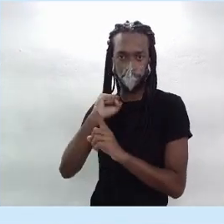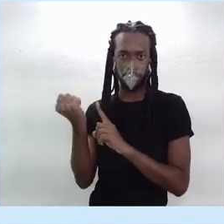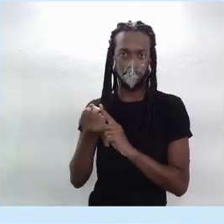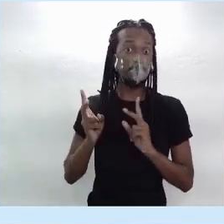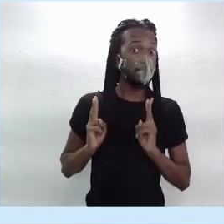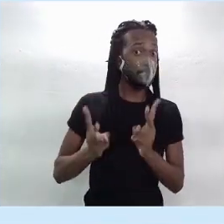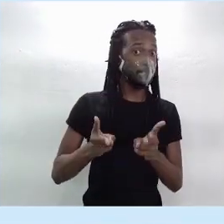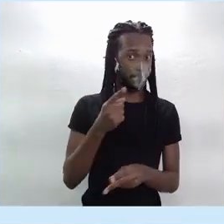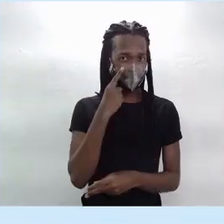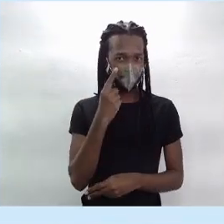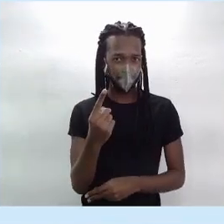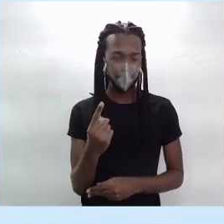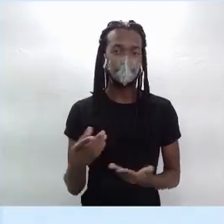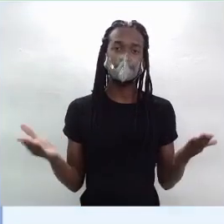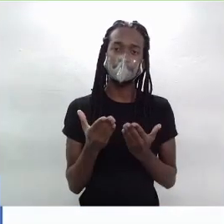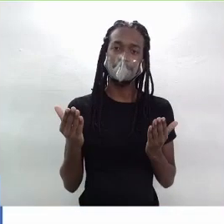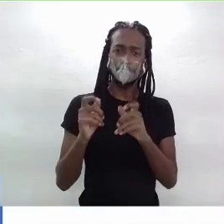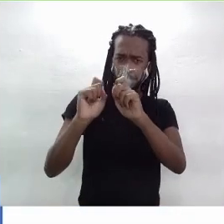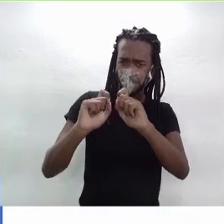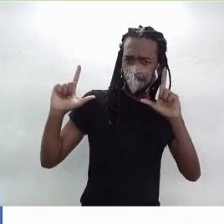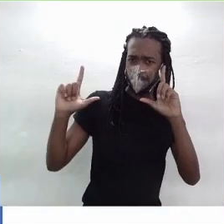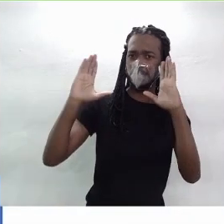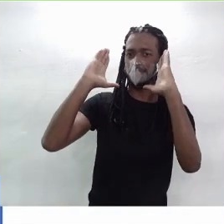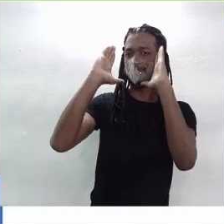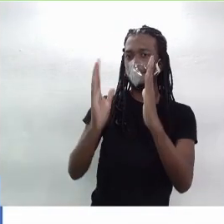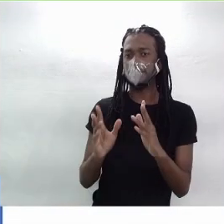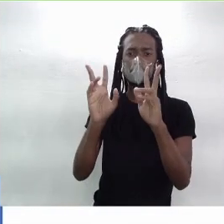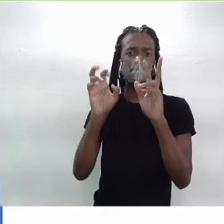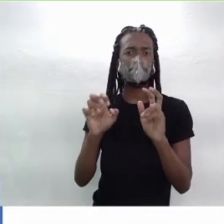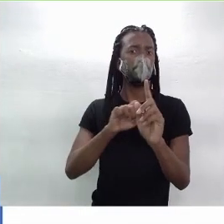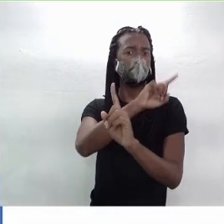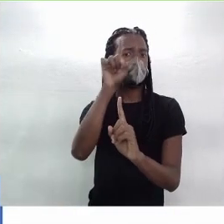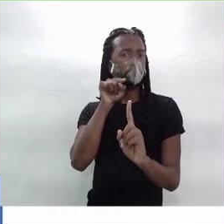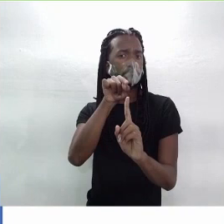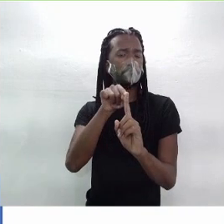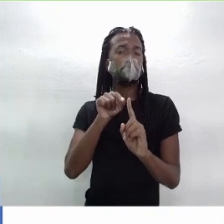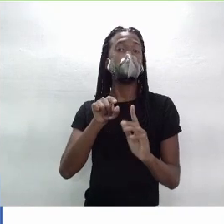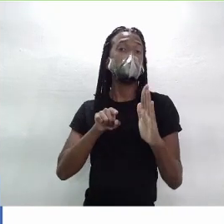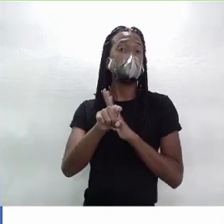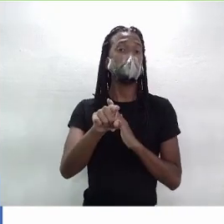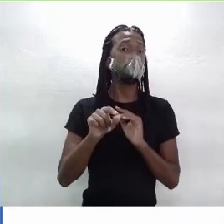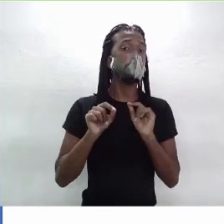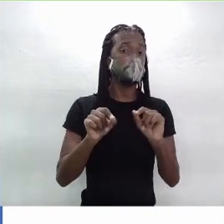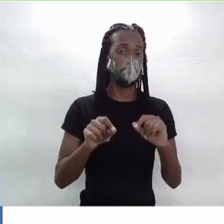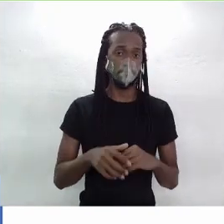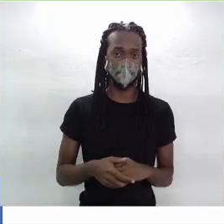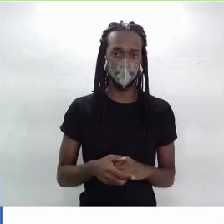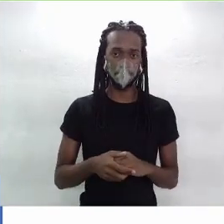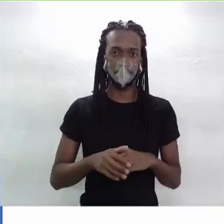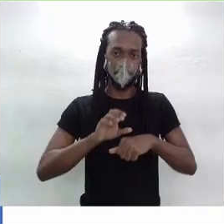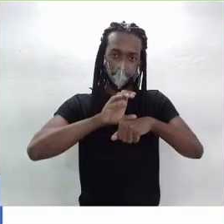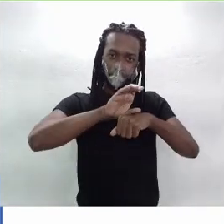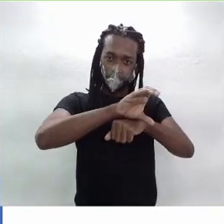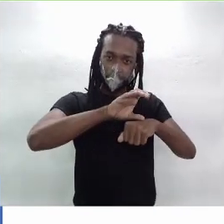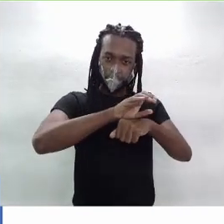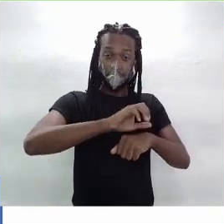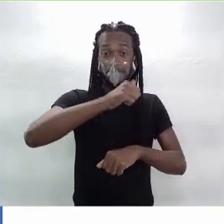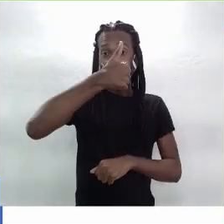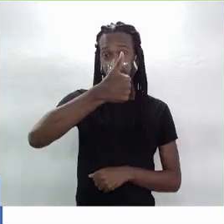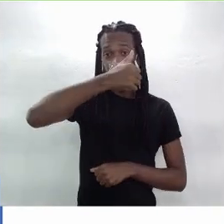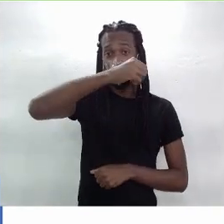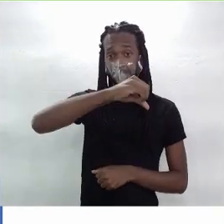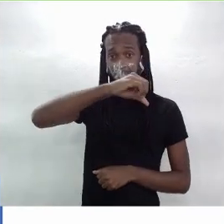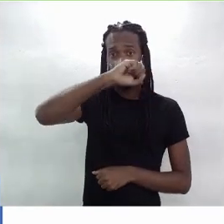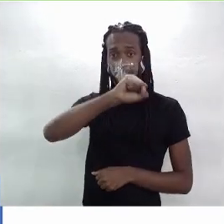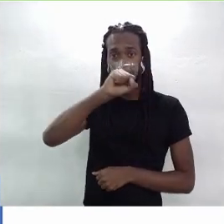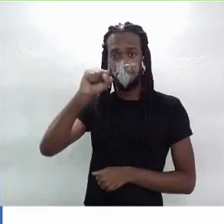adiante. Nós temos na tela a seguinte questão. Vejam só. A Constituição Federal de